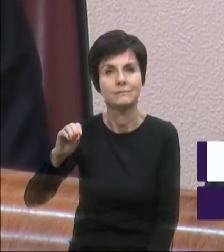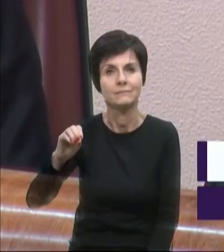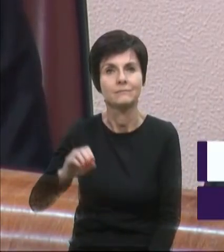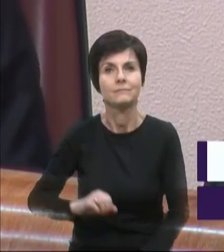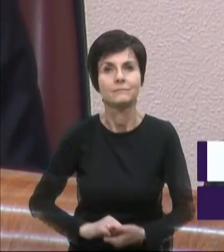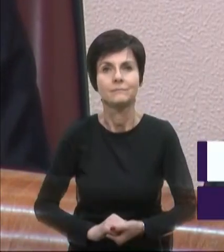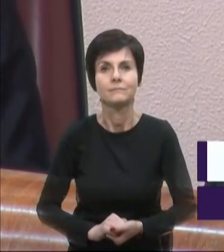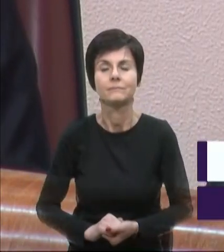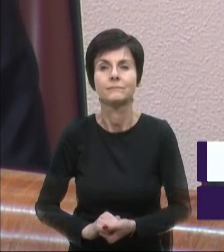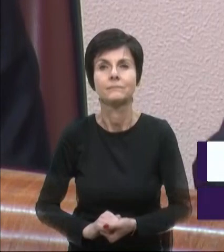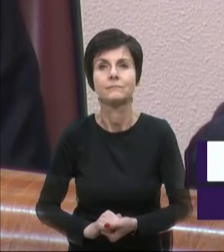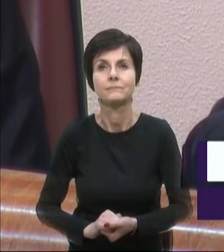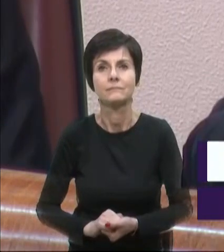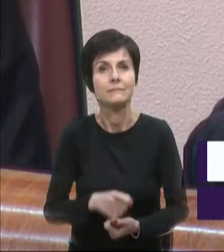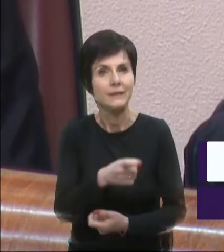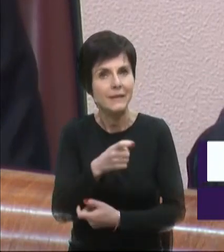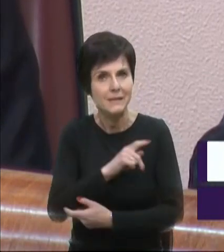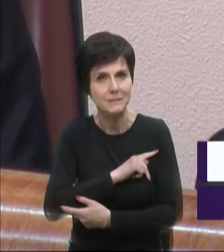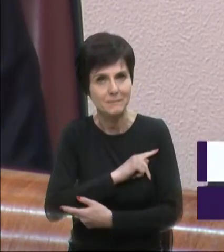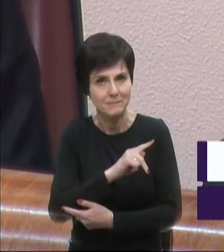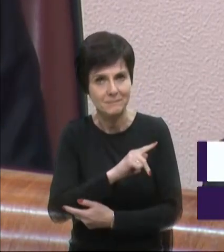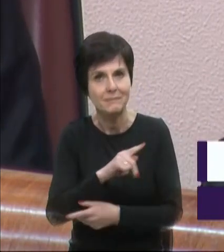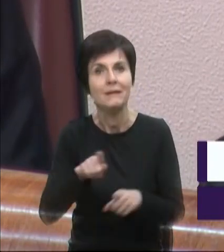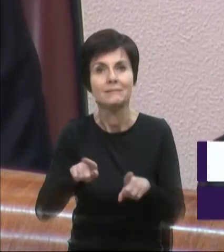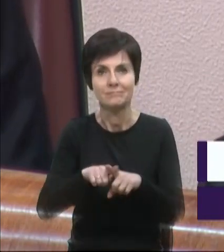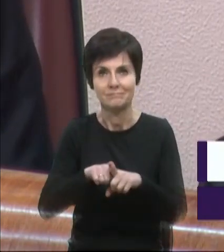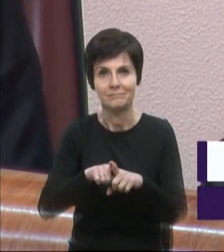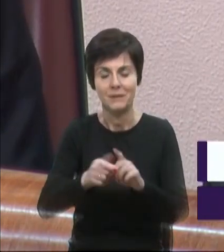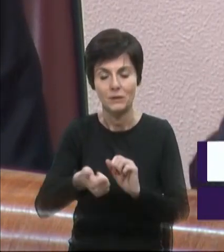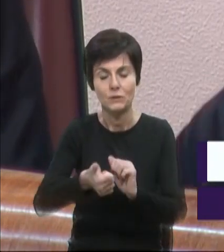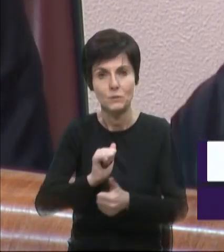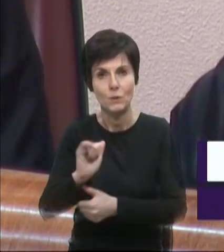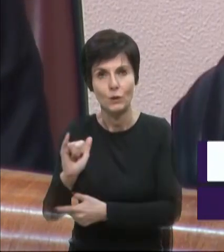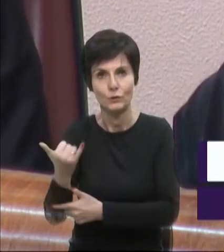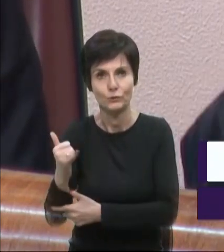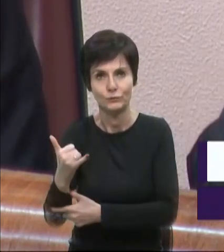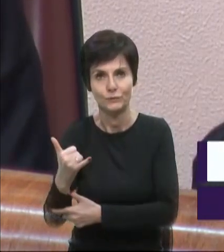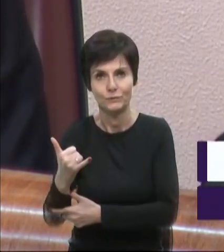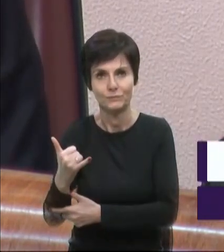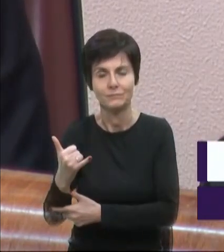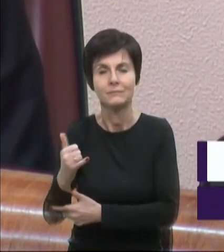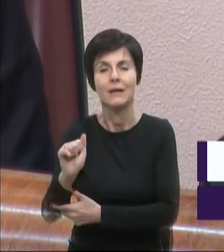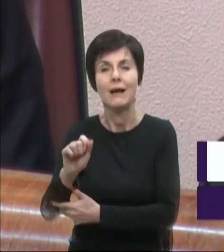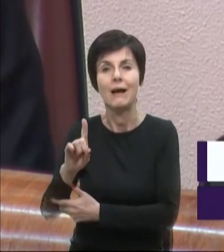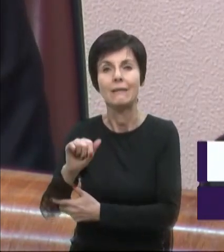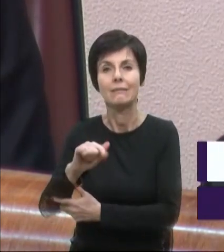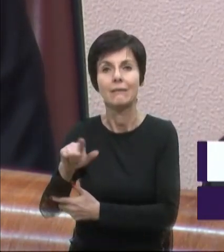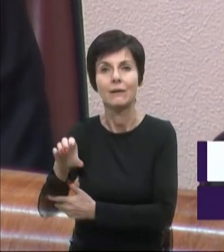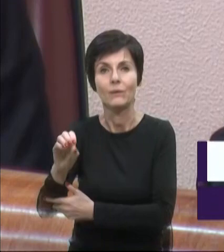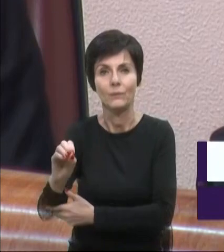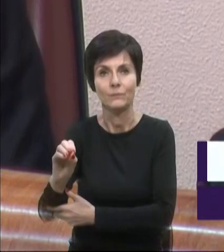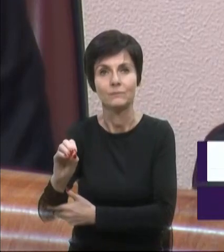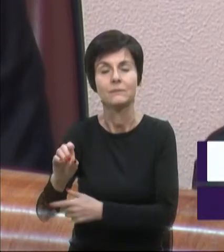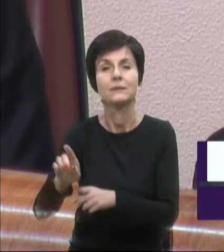Dalzotto, ex-presidentes, né, do Esporte Clube Juventude, o Adão Marques, o Bruno Brunelli, que também